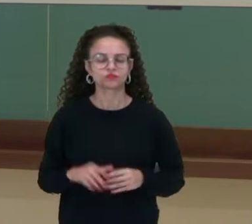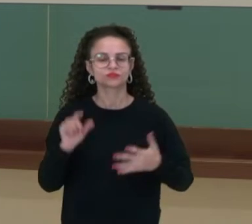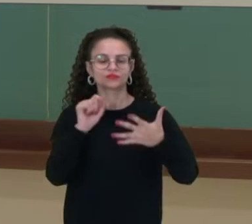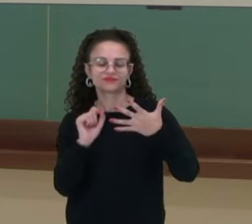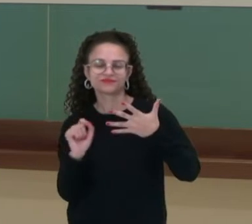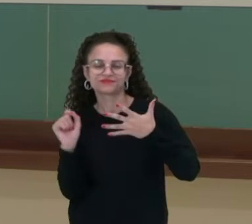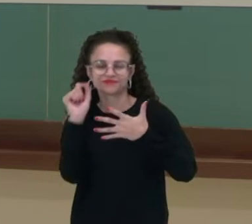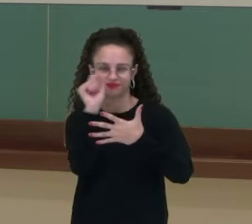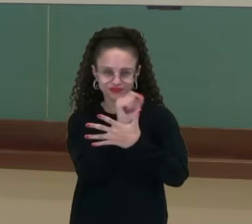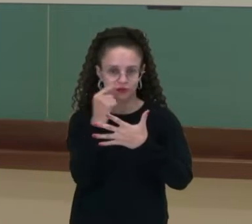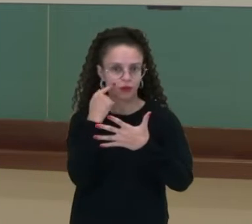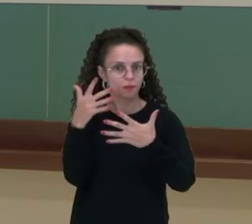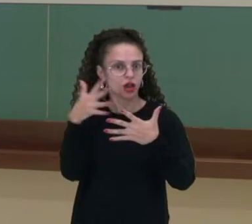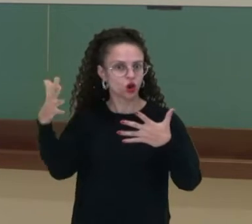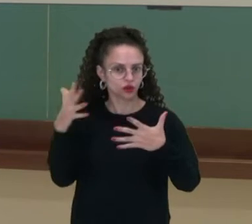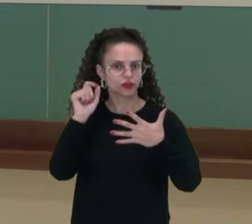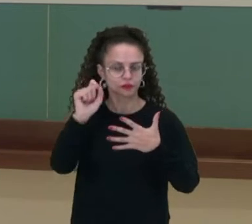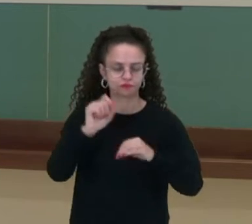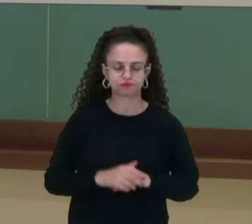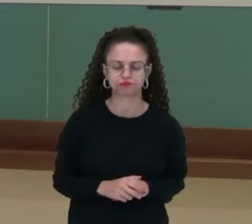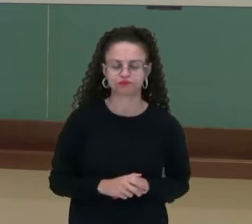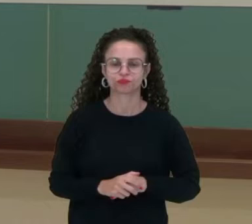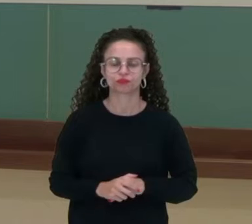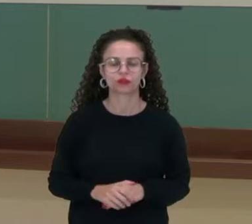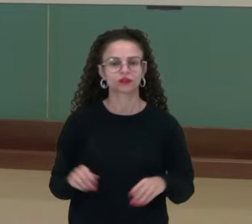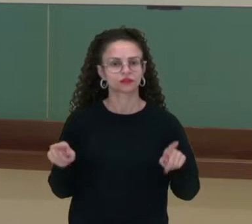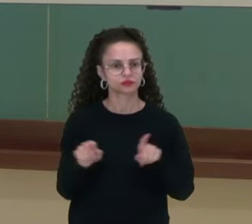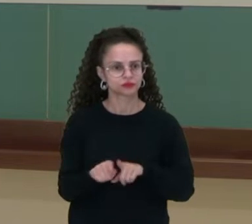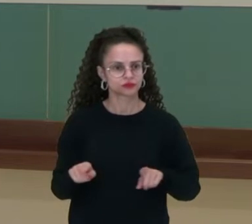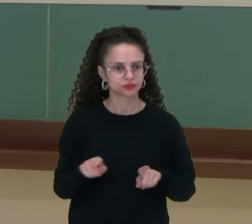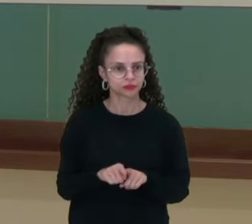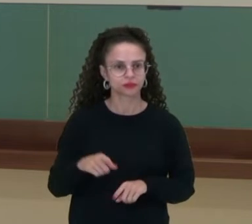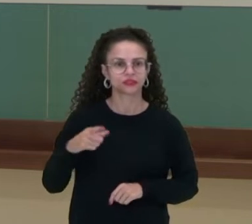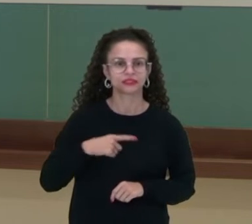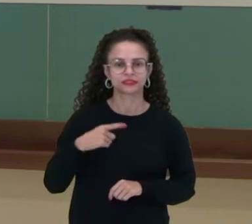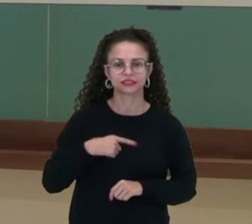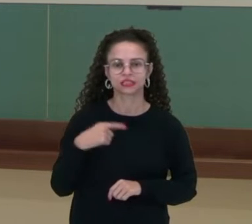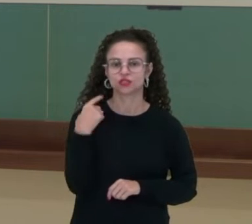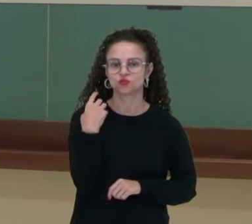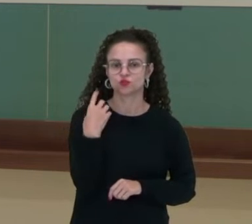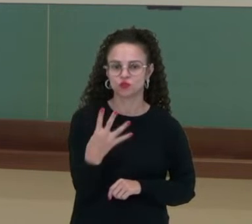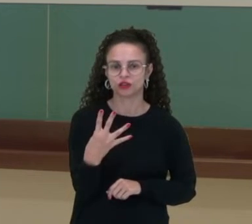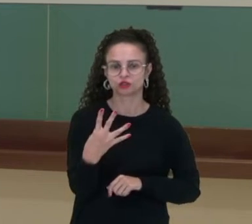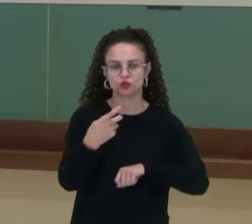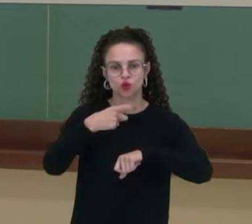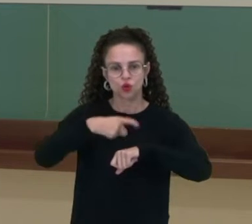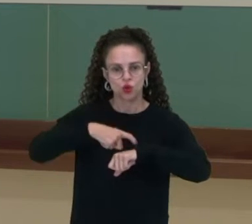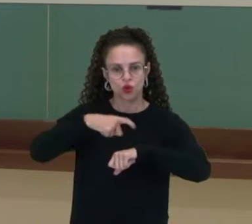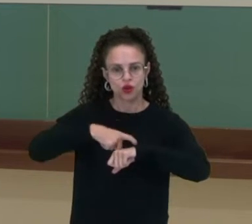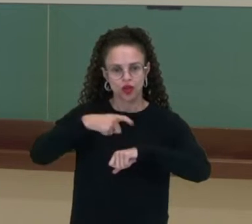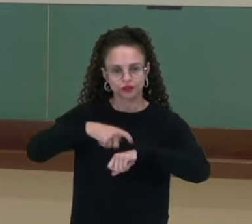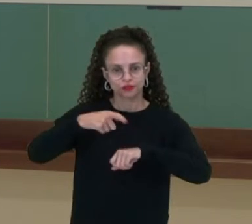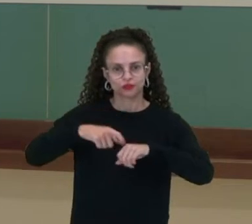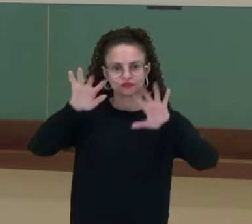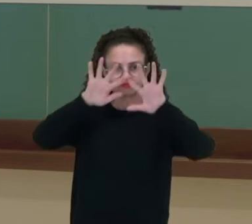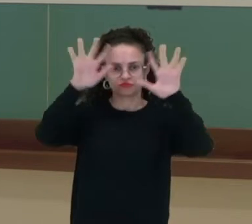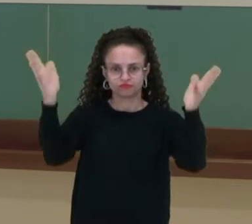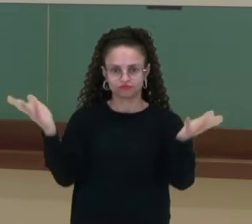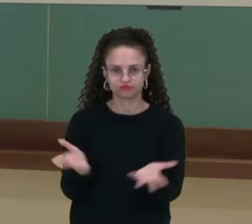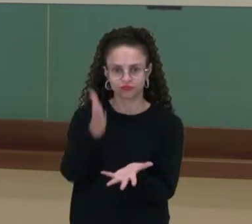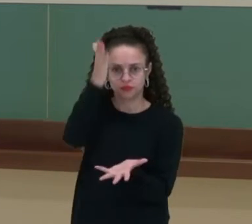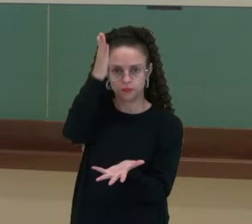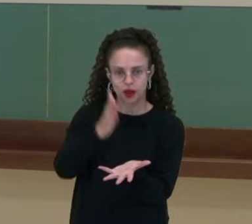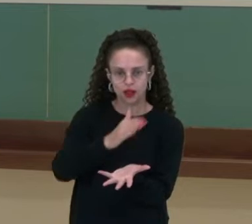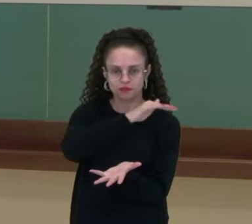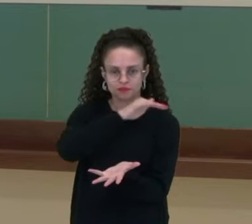são os outros que são maiores que o Brasil. E também tem 4 fusos horários que cortam o Brasil. Nossos fusos horários,